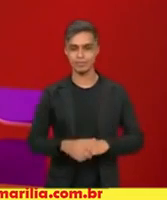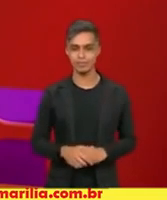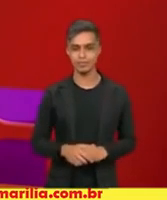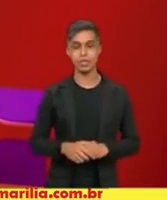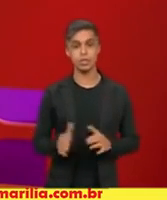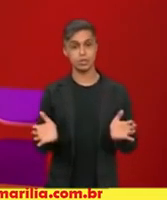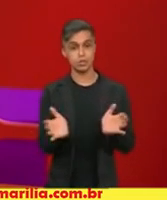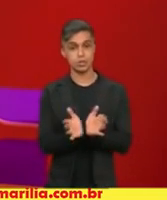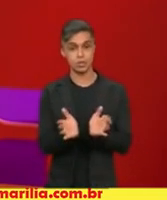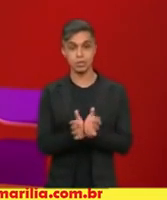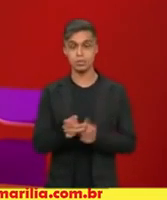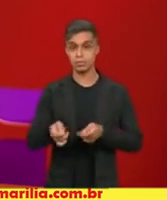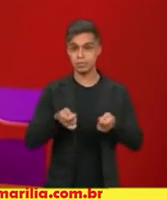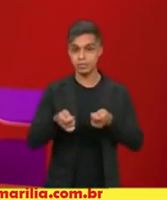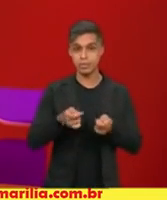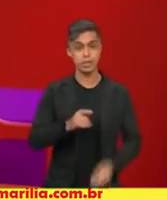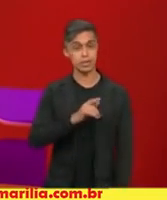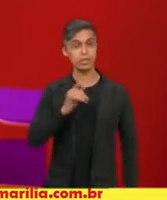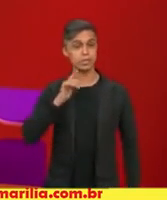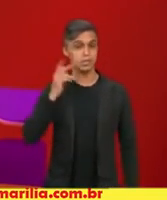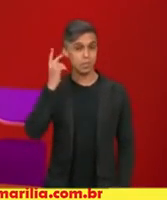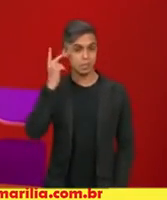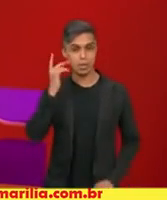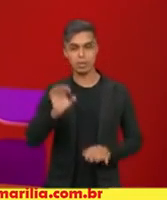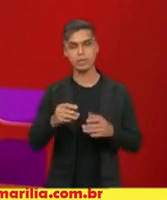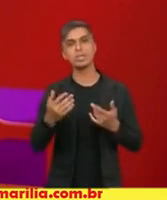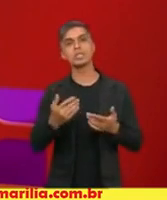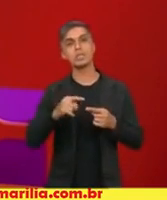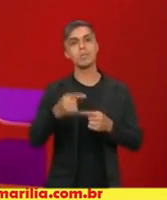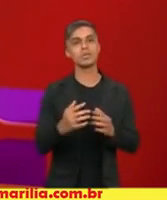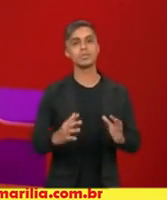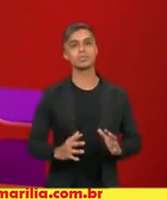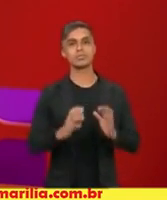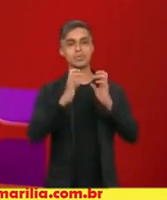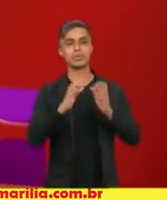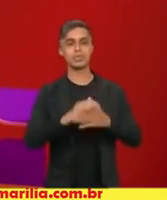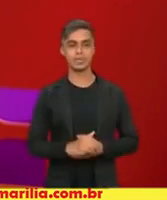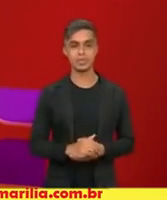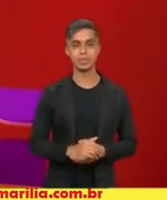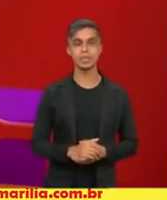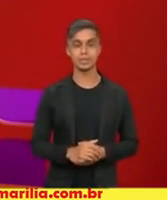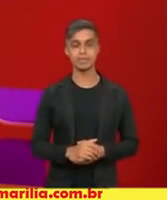classes dirigentes paulistas entraram em choque, né, com o centro, com o Rio de Janeiro. Inclusive porque o Rio de